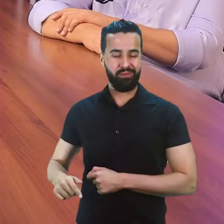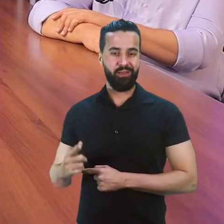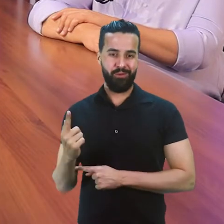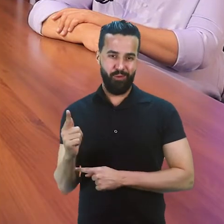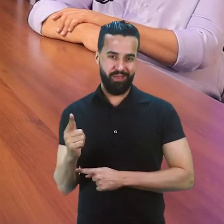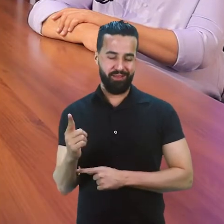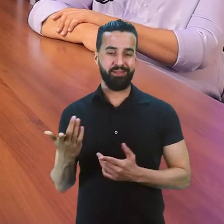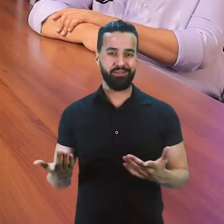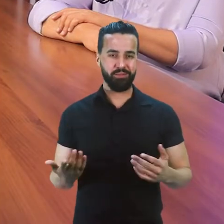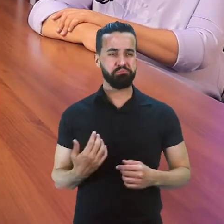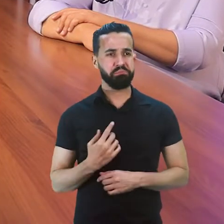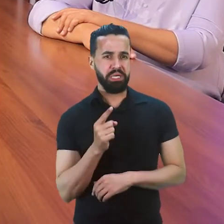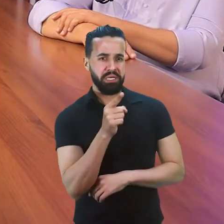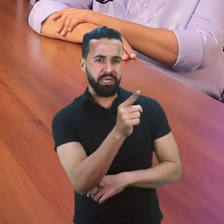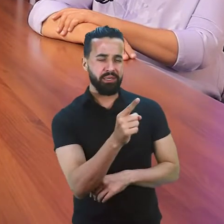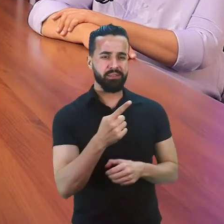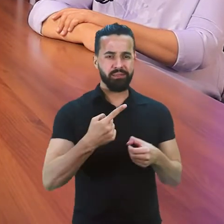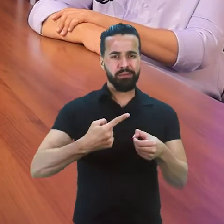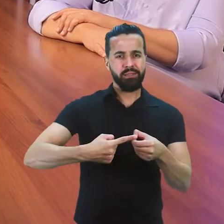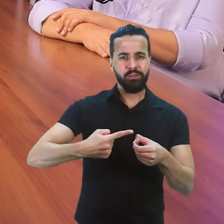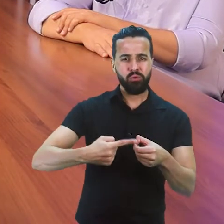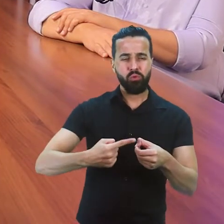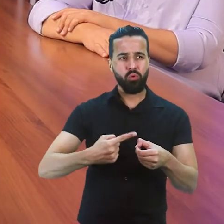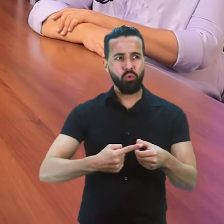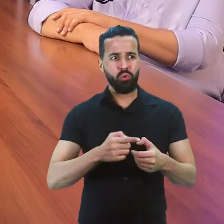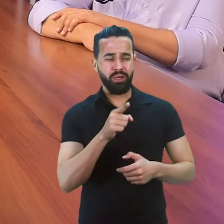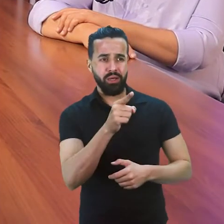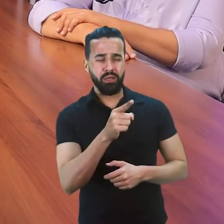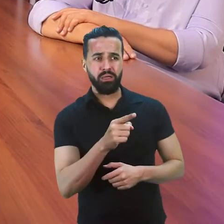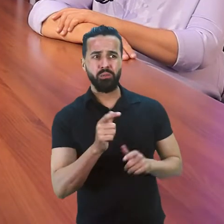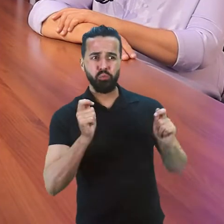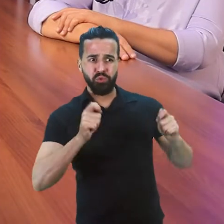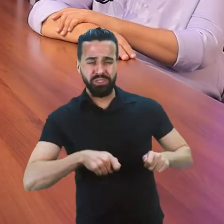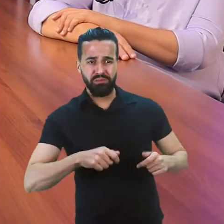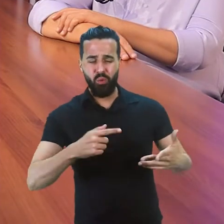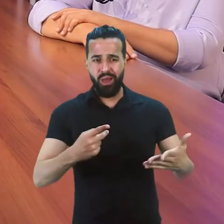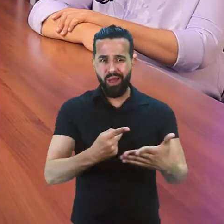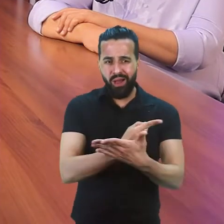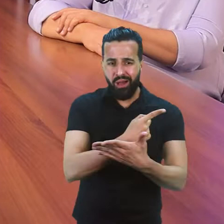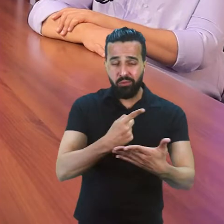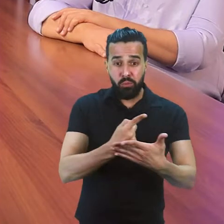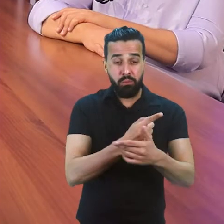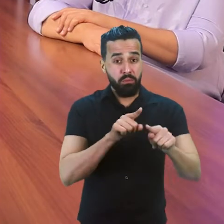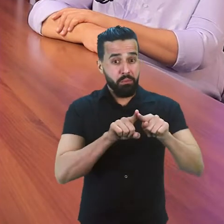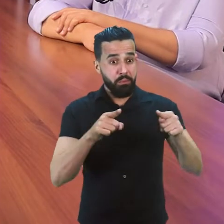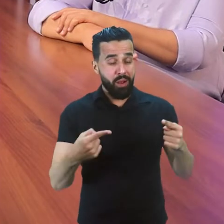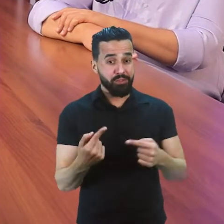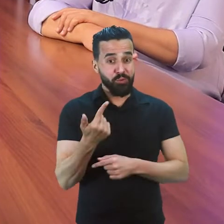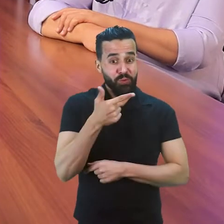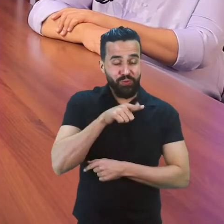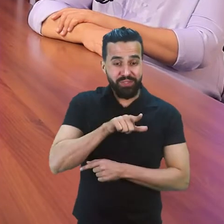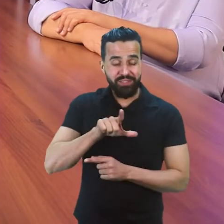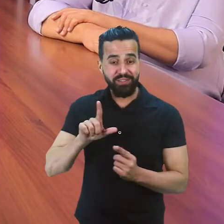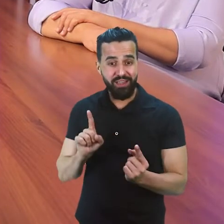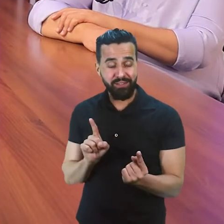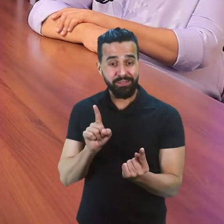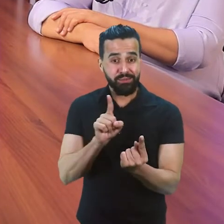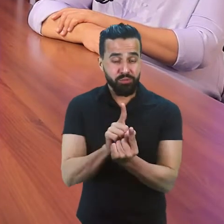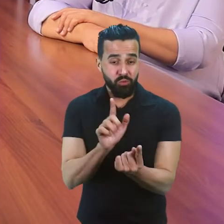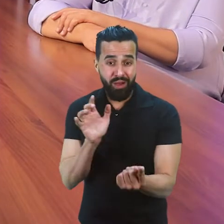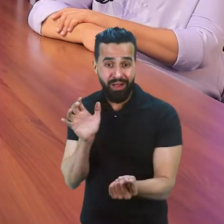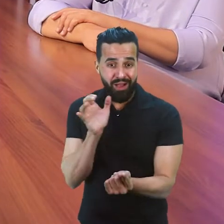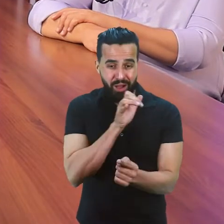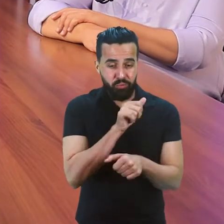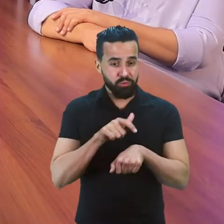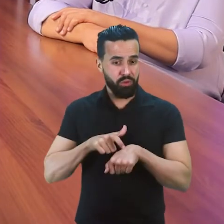Lá no interior, onde tudo podia dar errado, eu fui atendido bem mais rápido, talvez com suporte melhor que se tivesse sido aqui. O